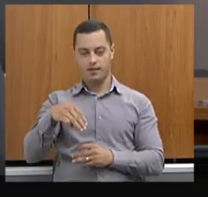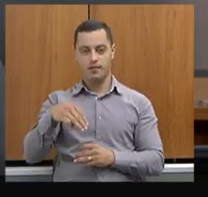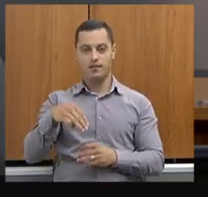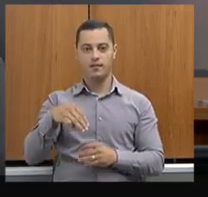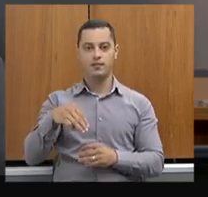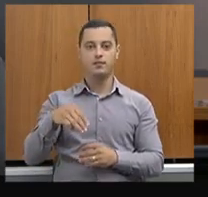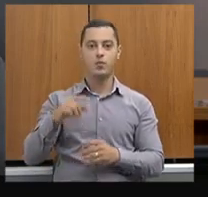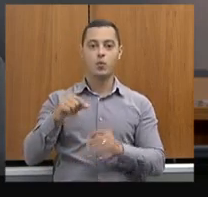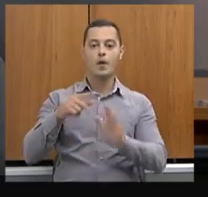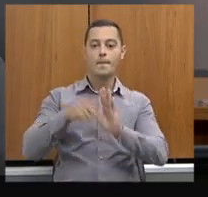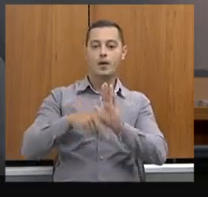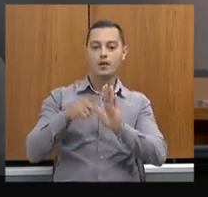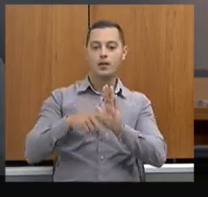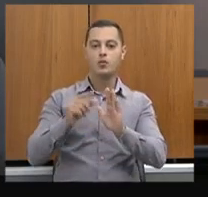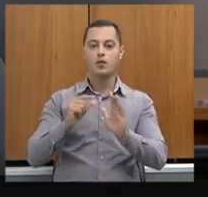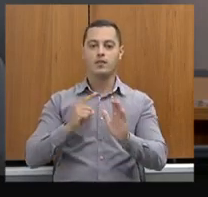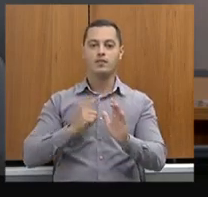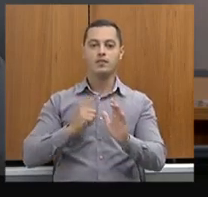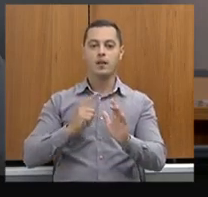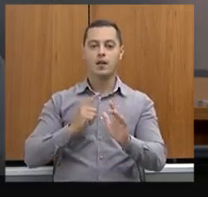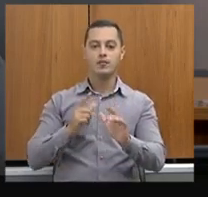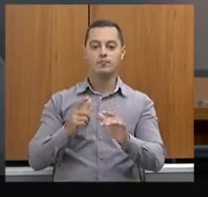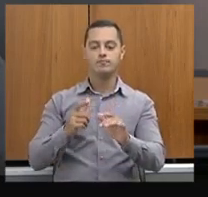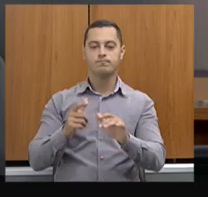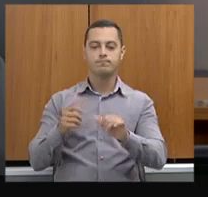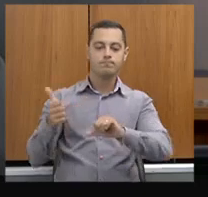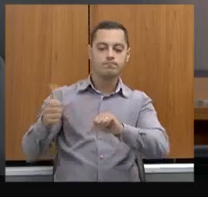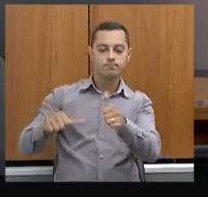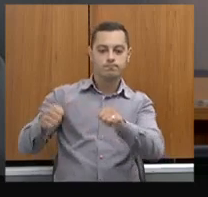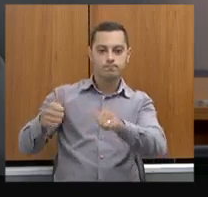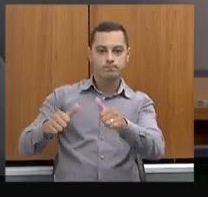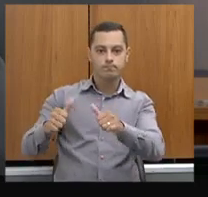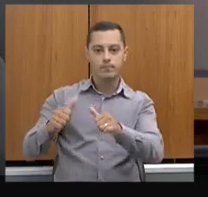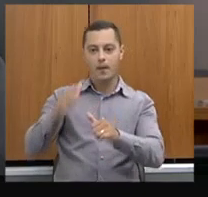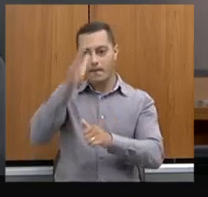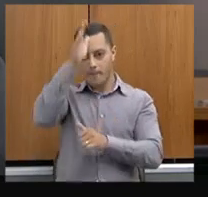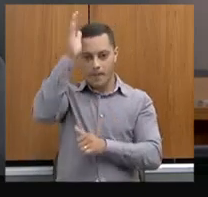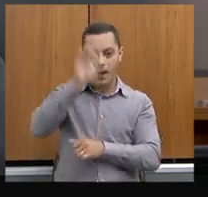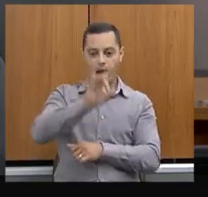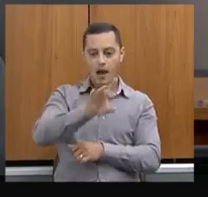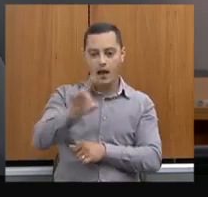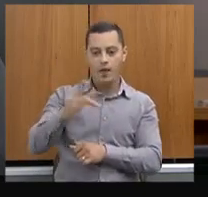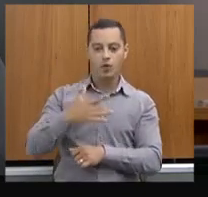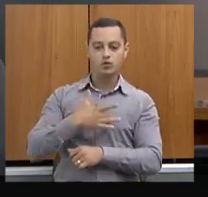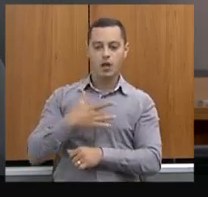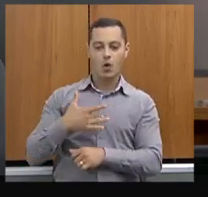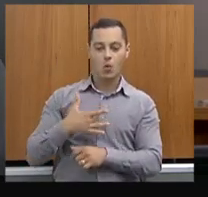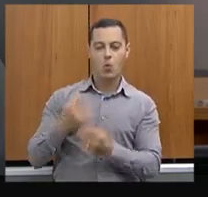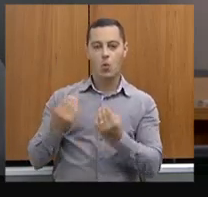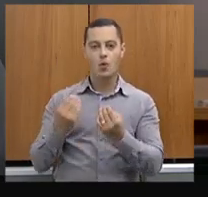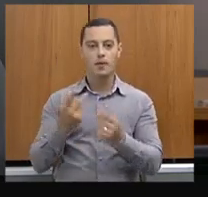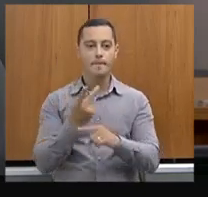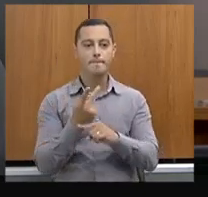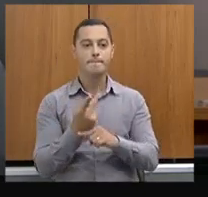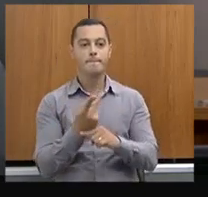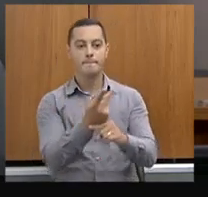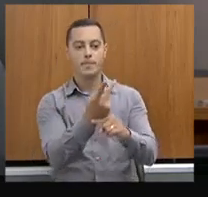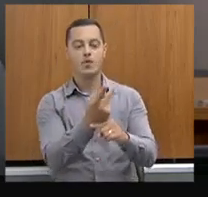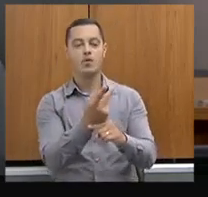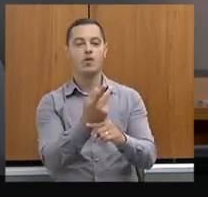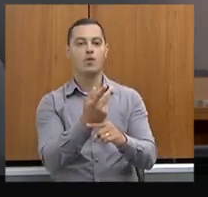realiza monitoramento de saúde dos nossos bombeiros buscando maior disponibilidade de efetivo para